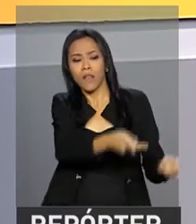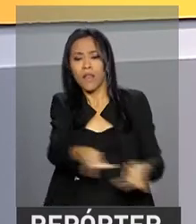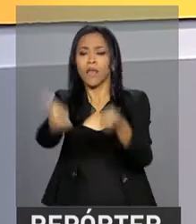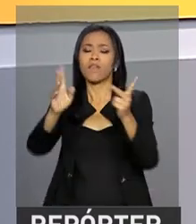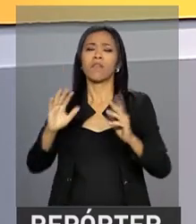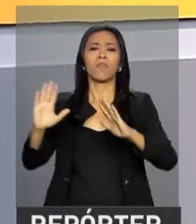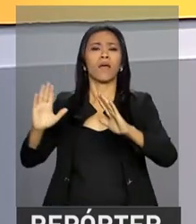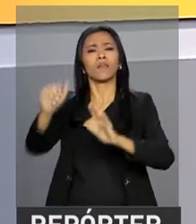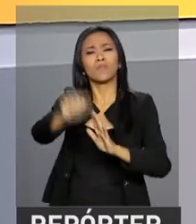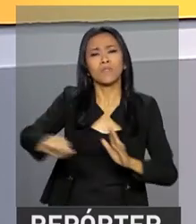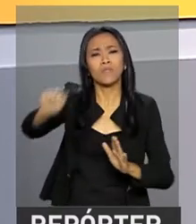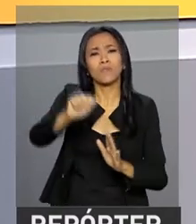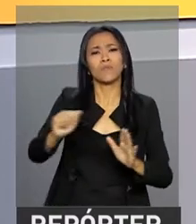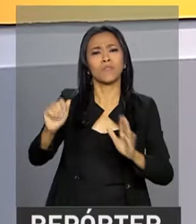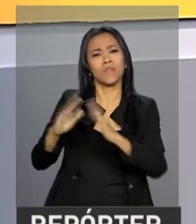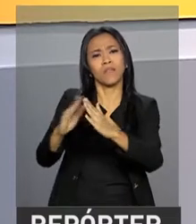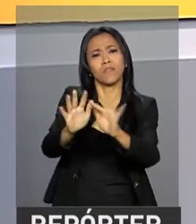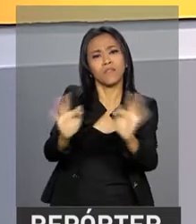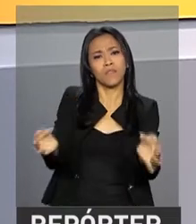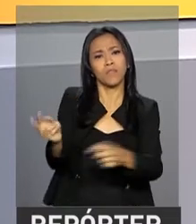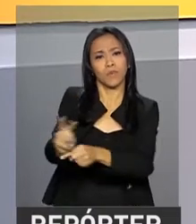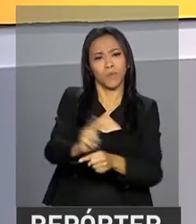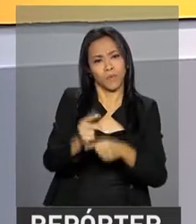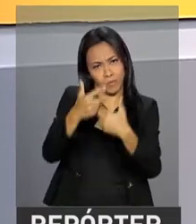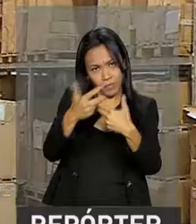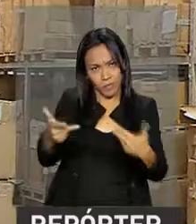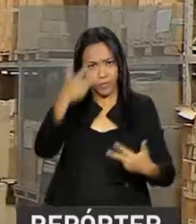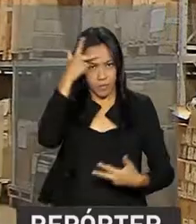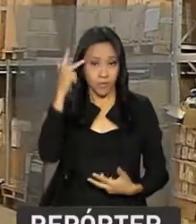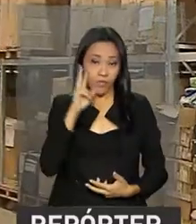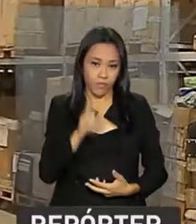caridade vamos ver os detalhes na reportagem